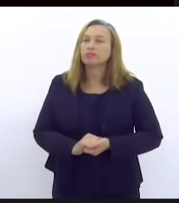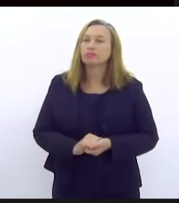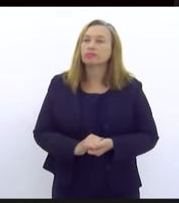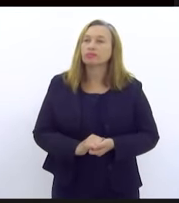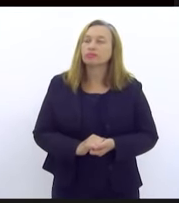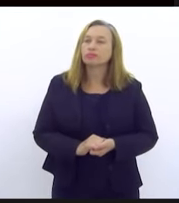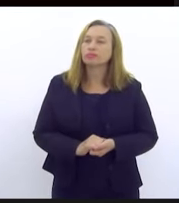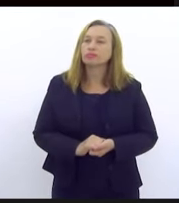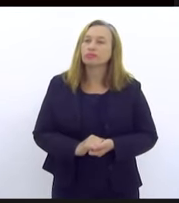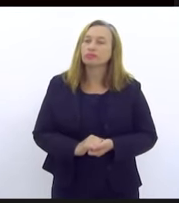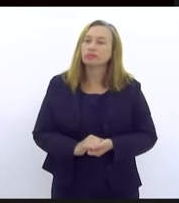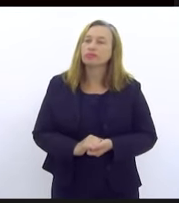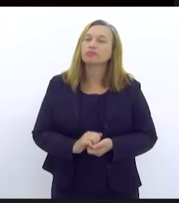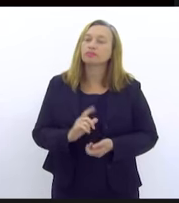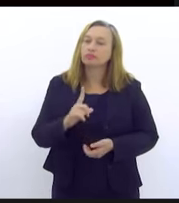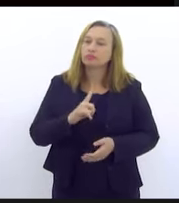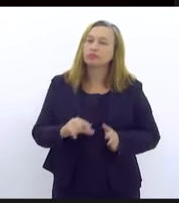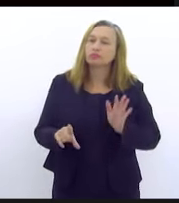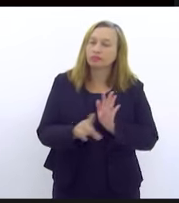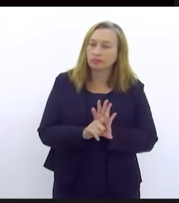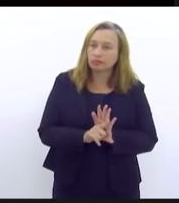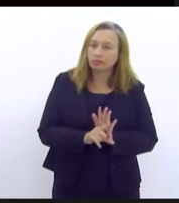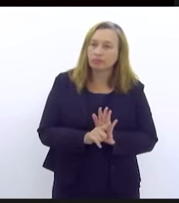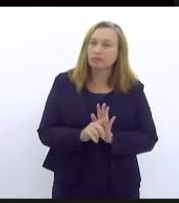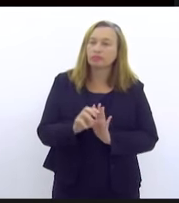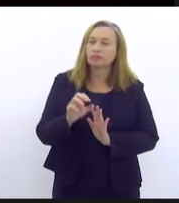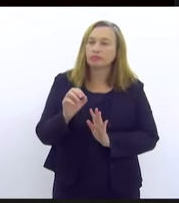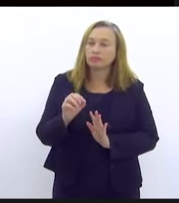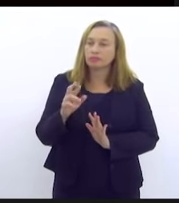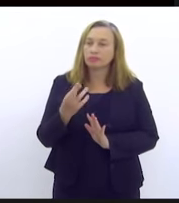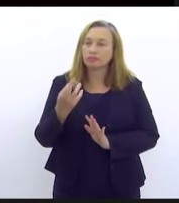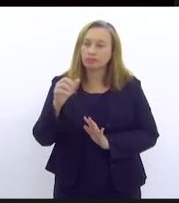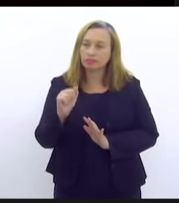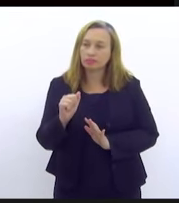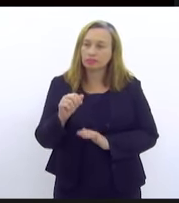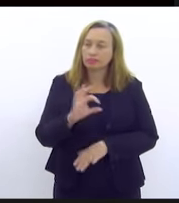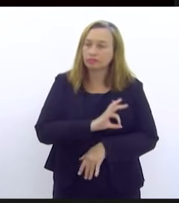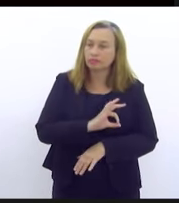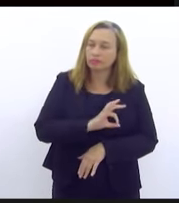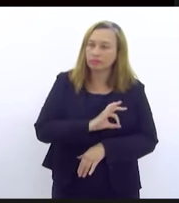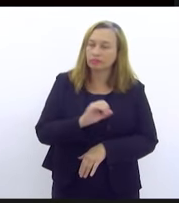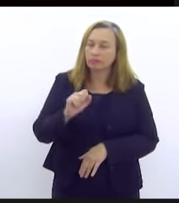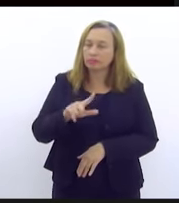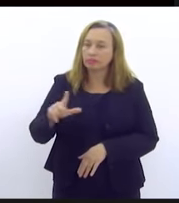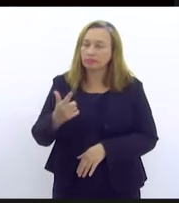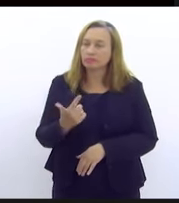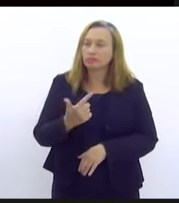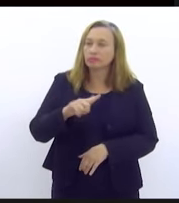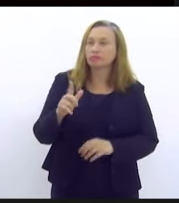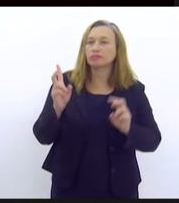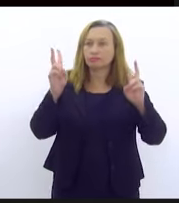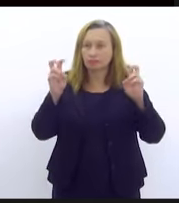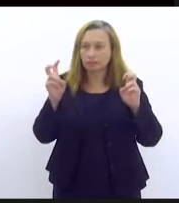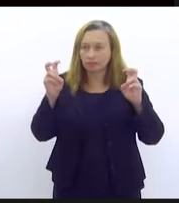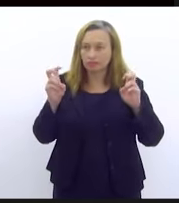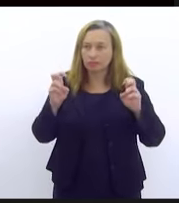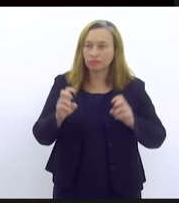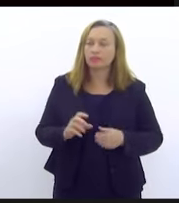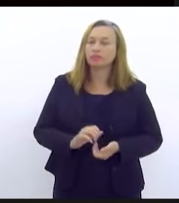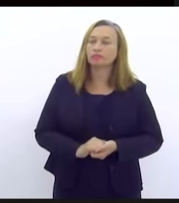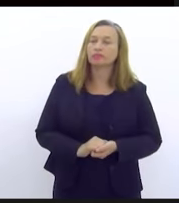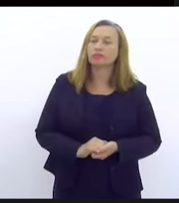uma previsão na lei orgânica da Polícia Civil no que se refere, entre outras coisas, à questão do